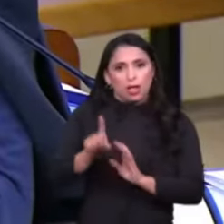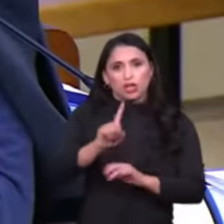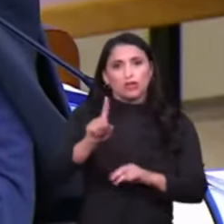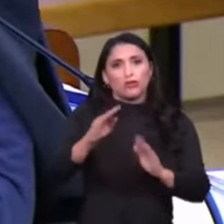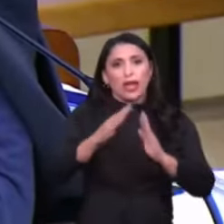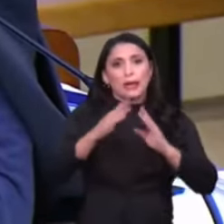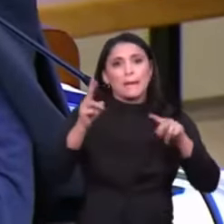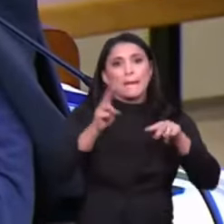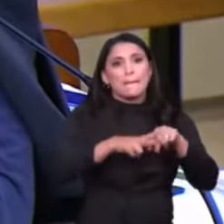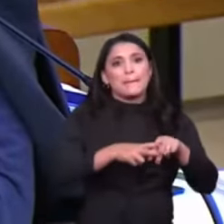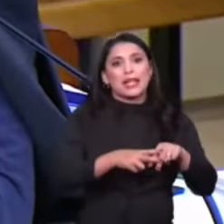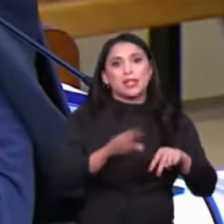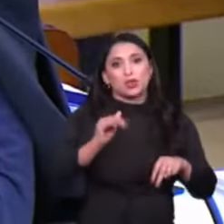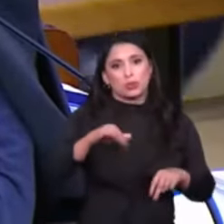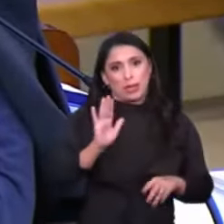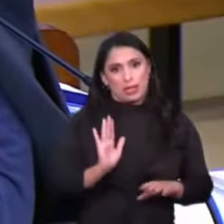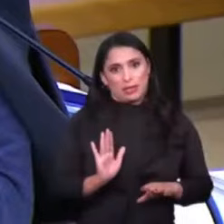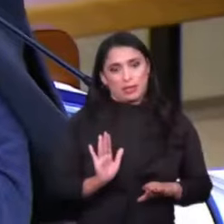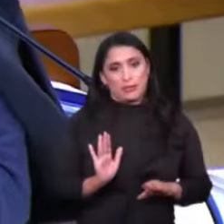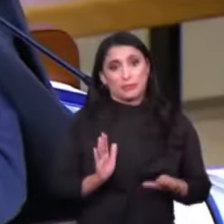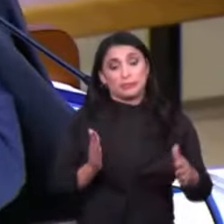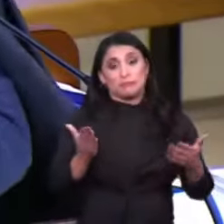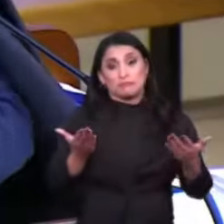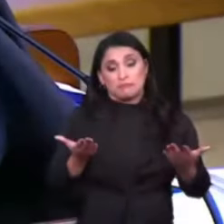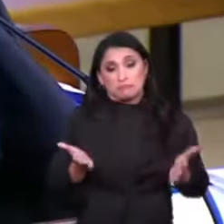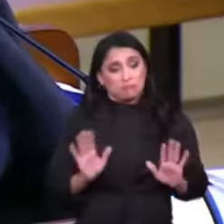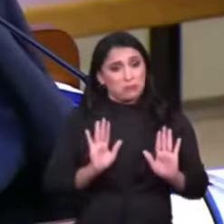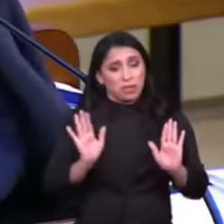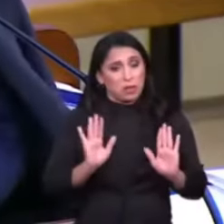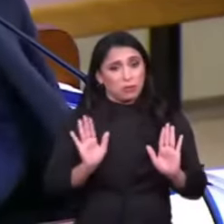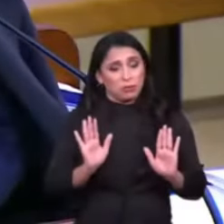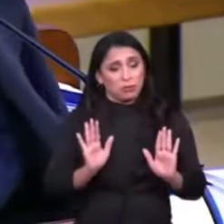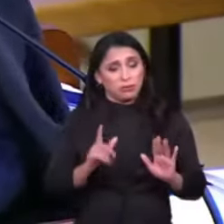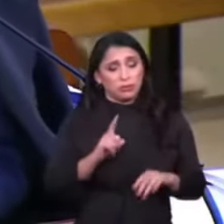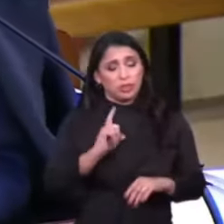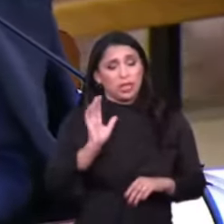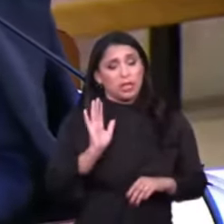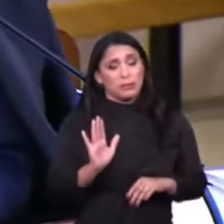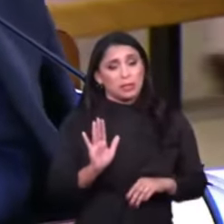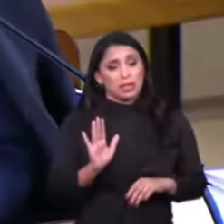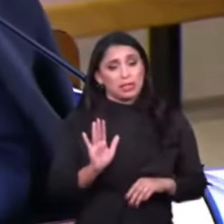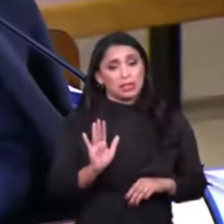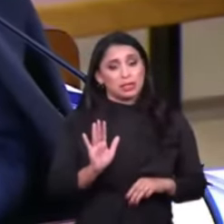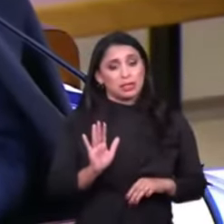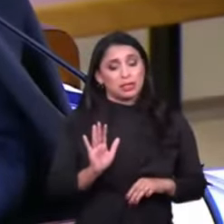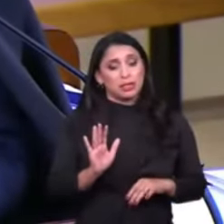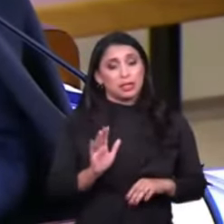Porém, a minha divergência é que, por hora, nós estamos tratando de